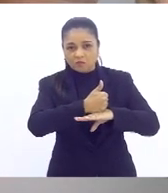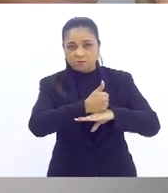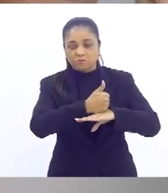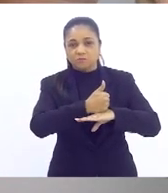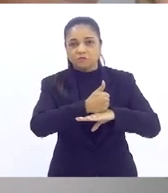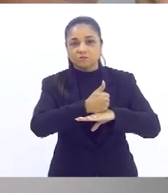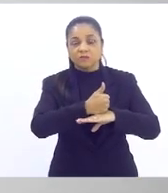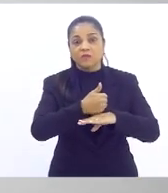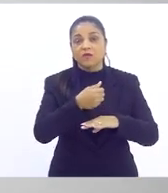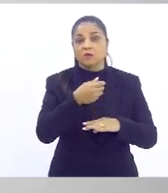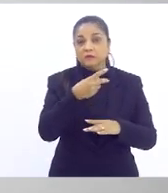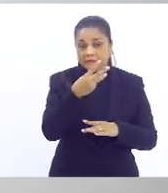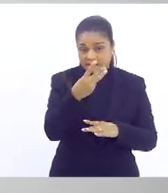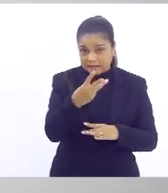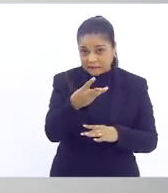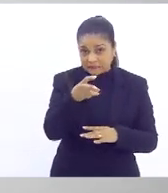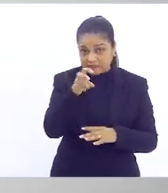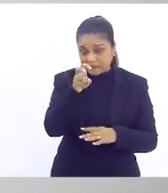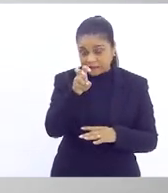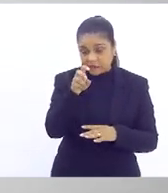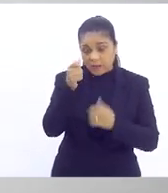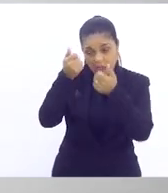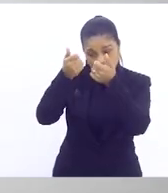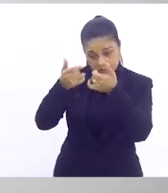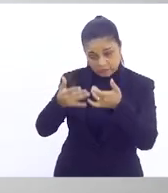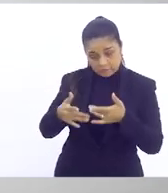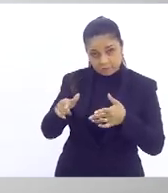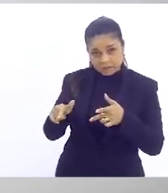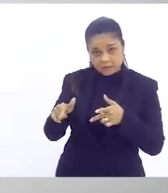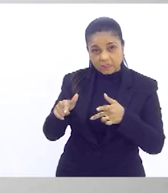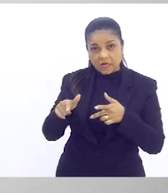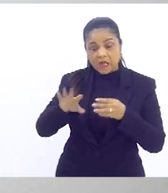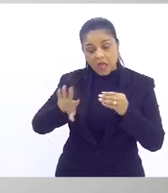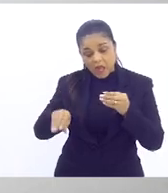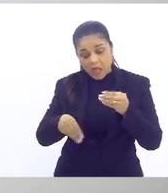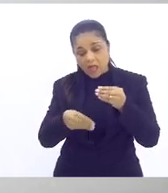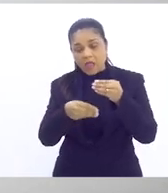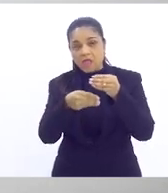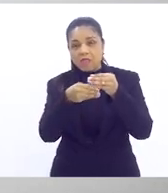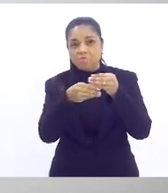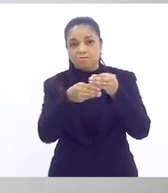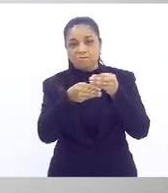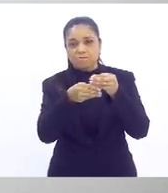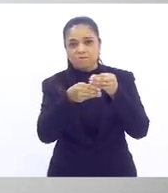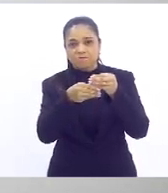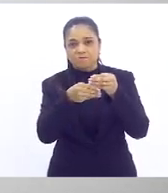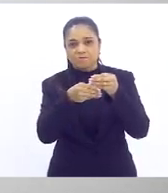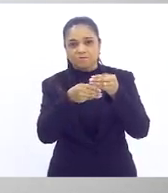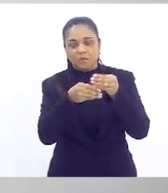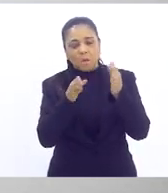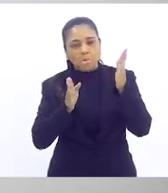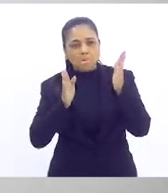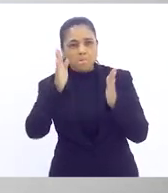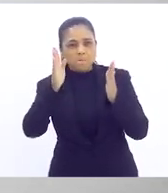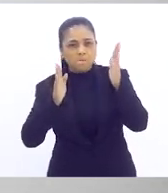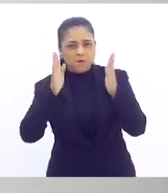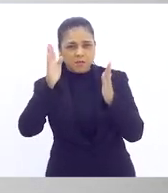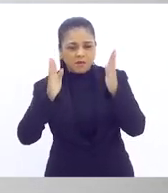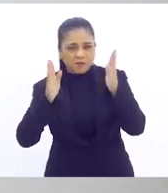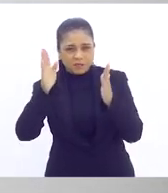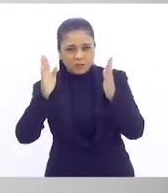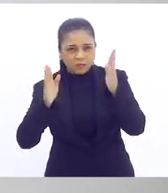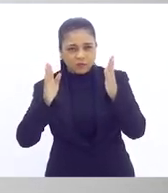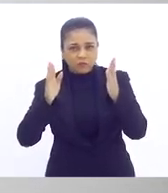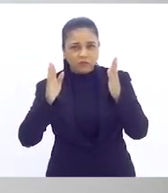os 35 ela tá explicando porque ela era reposição naquele período de 17